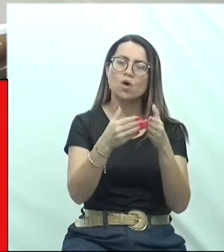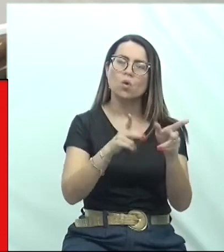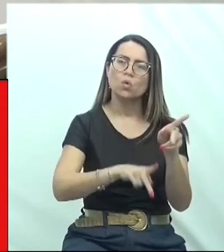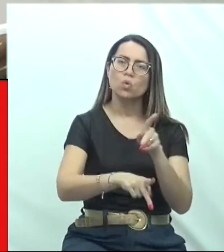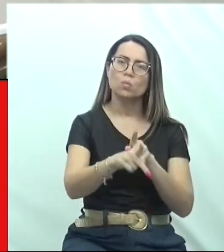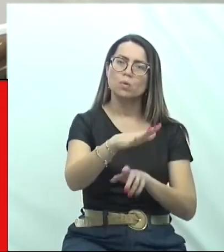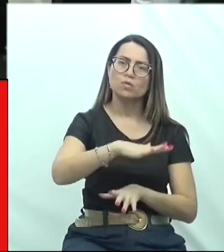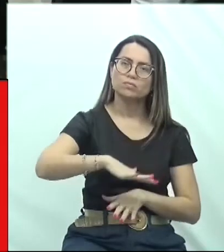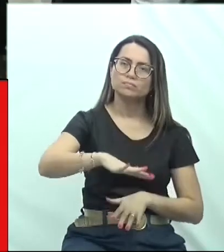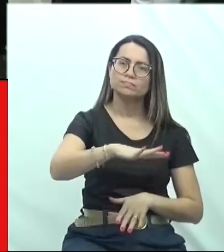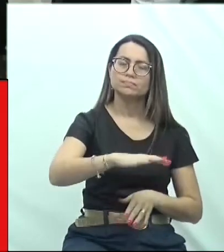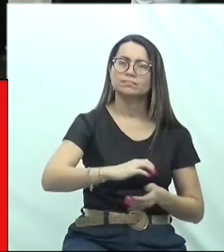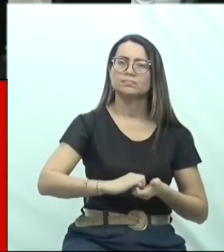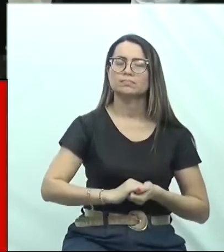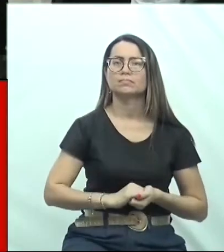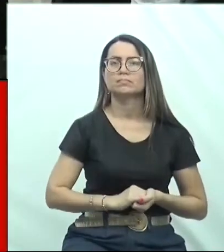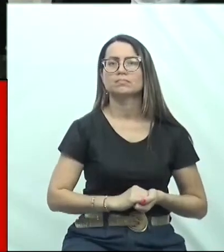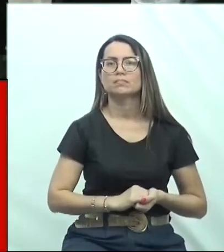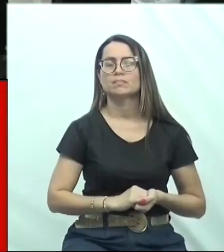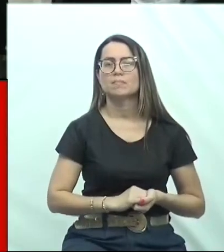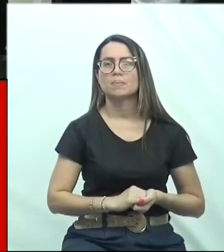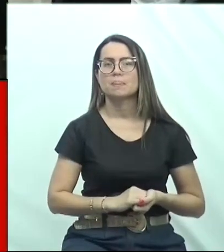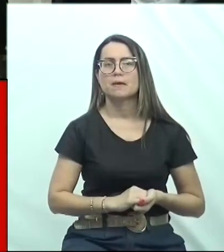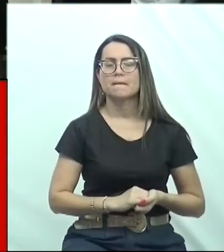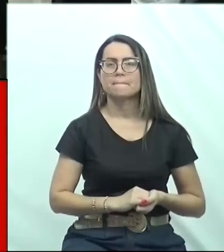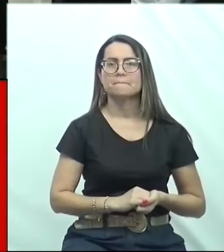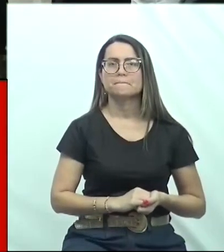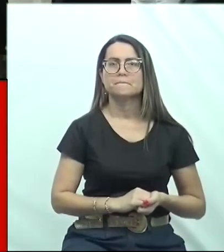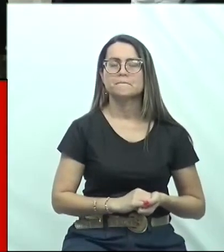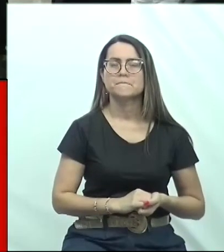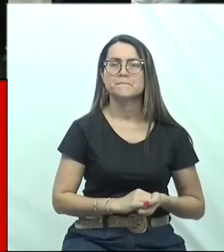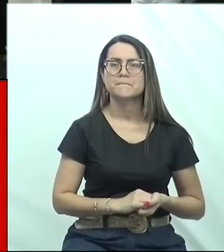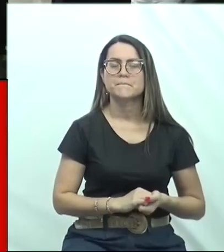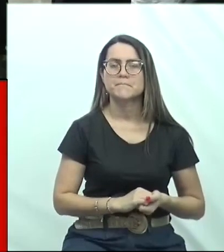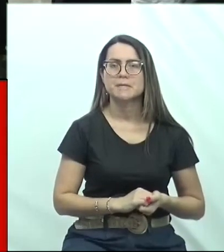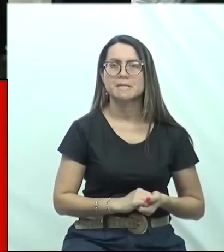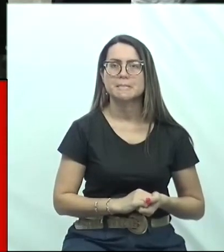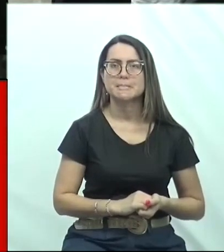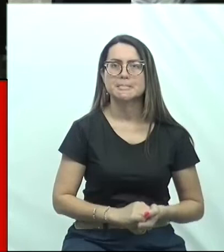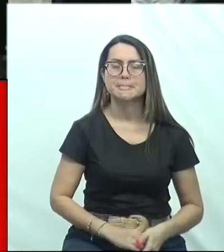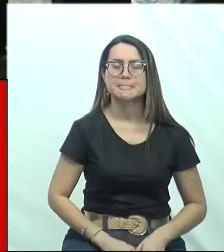O requerimento está em discussão. Com a palavra, o vereador Moacir da Júlia.